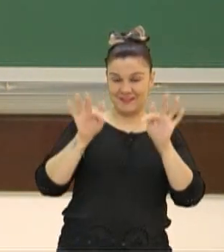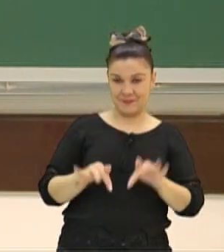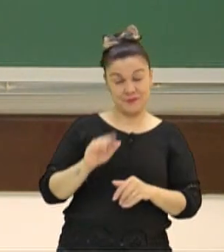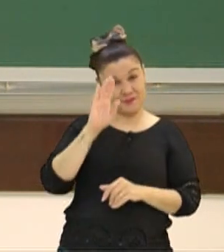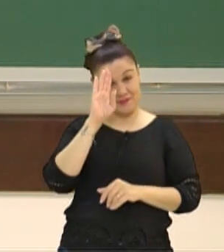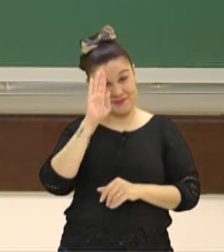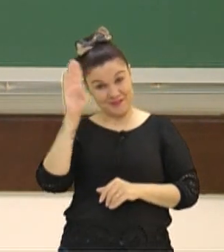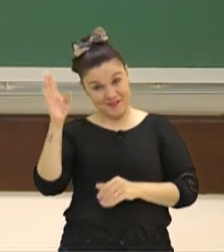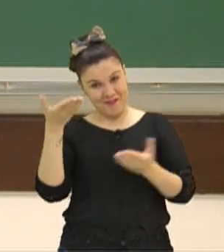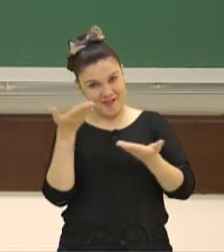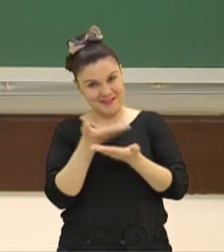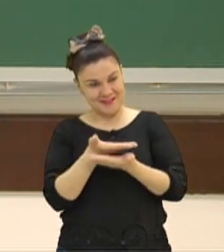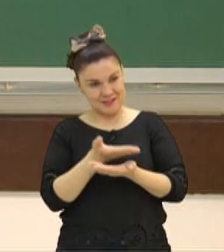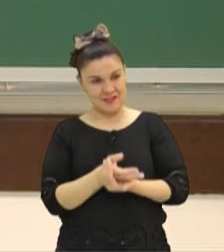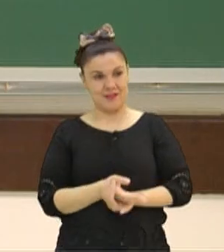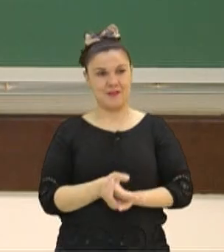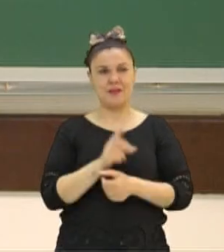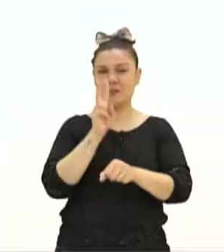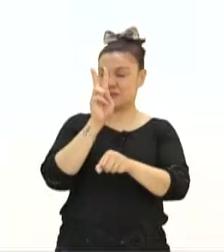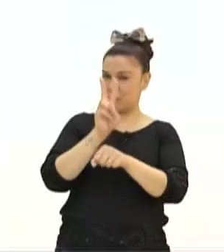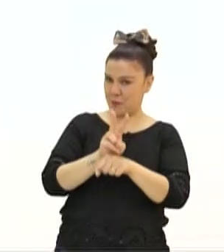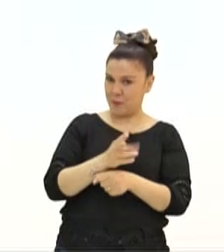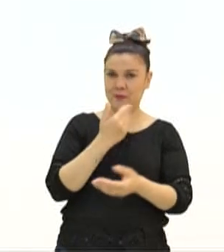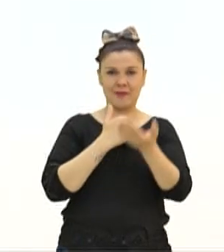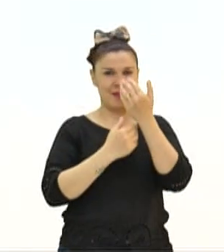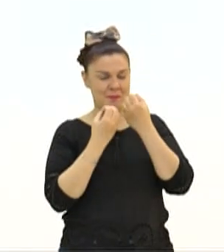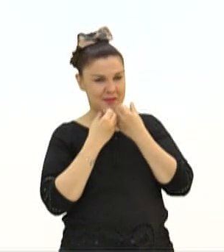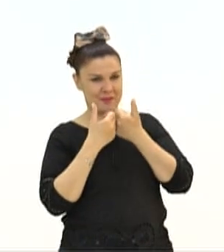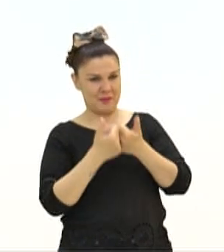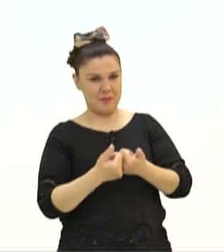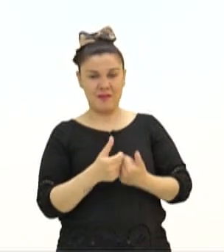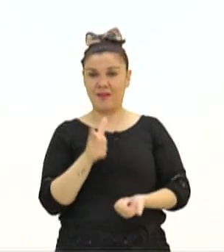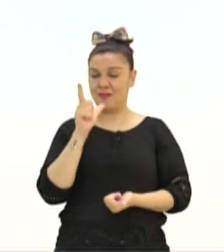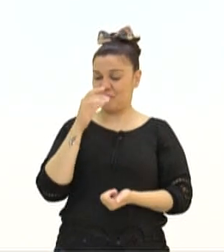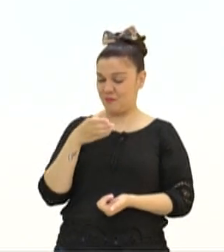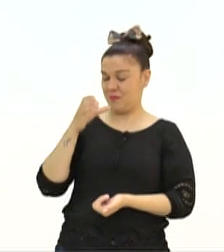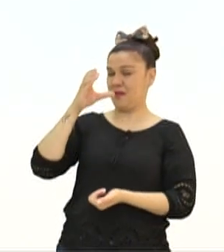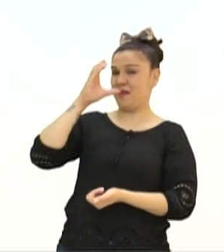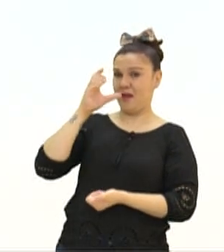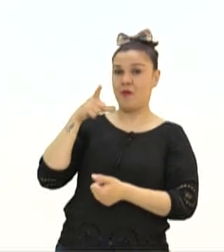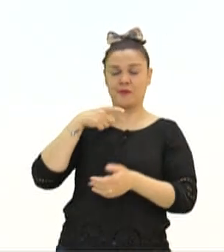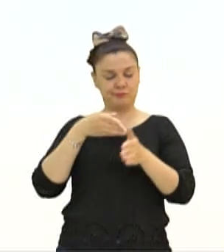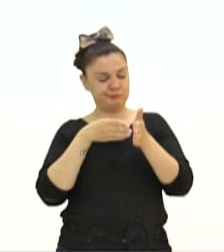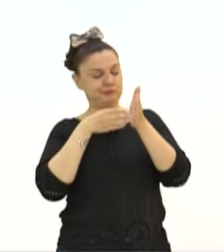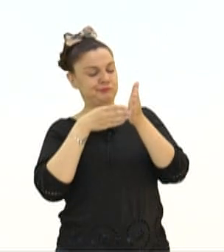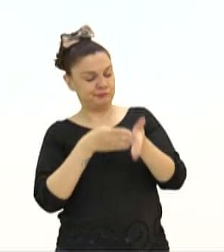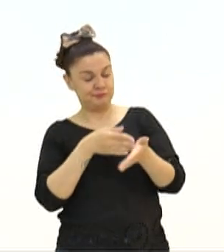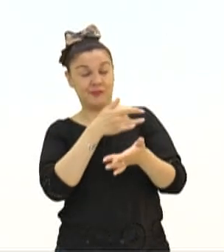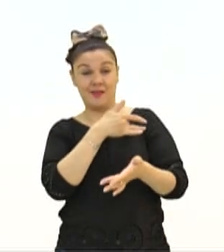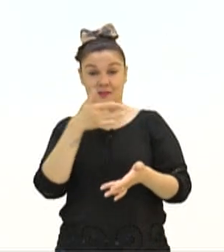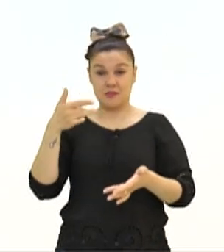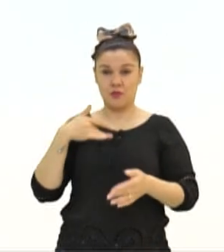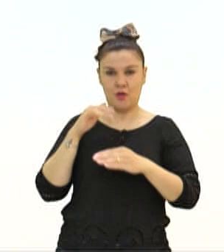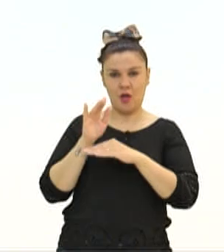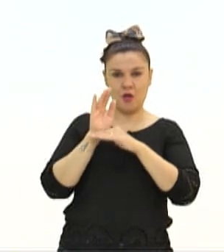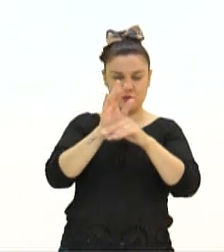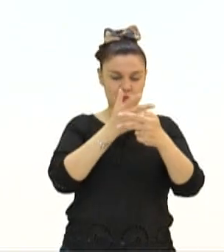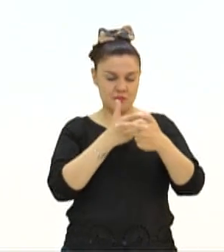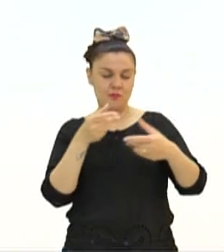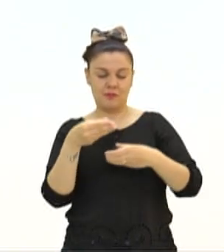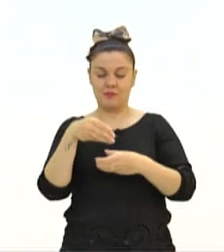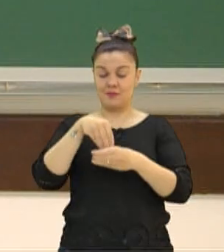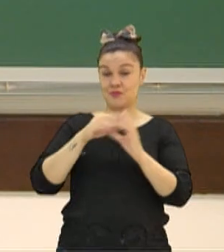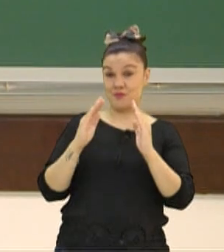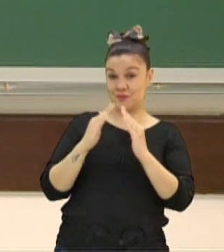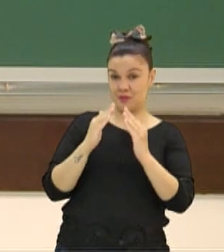nos despedir nessa aula. Se cuide, se alimente bem, se hidrate, tenha uma rotina saudável, ajude nas tarefas de